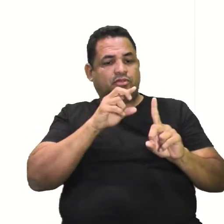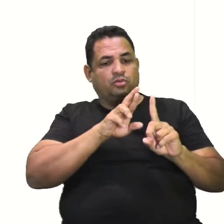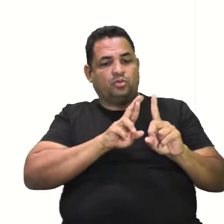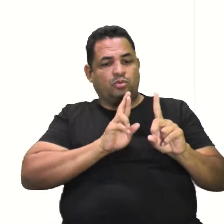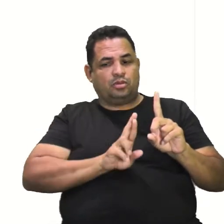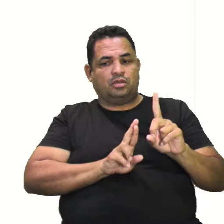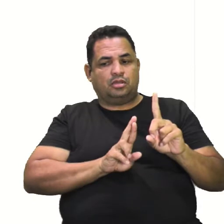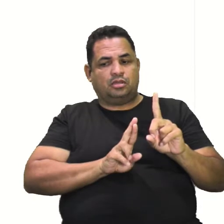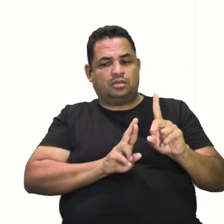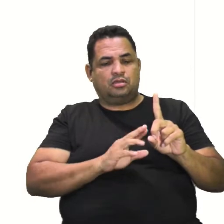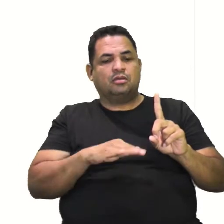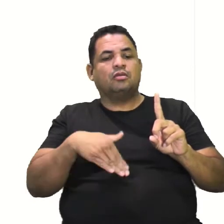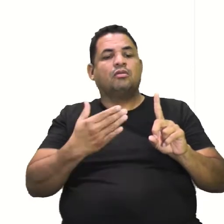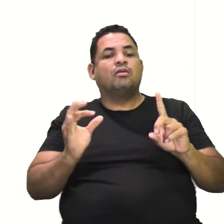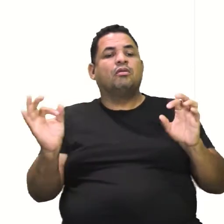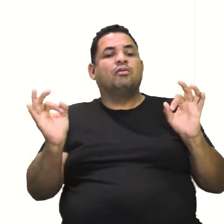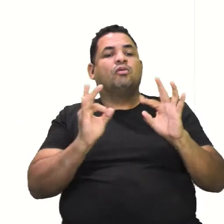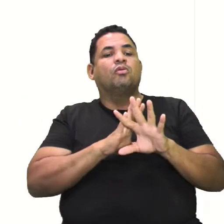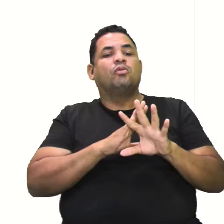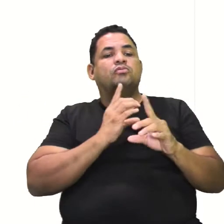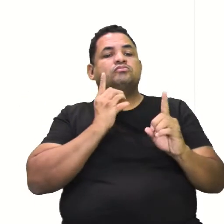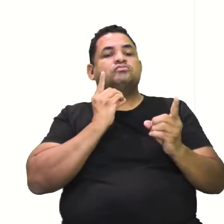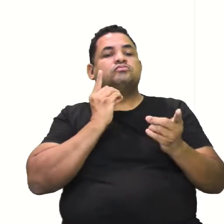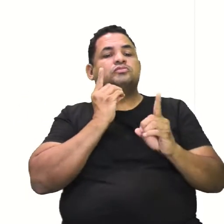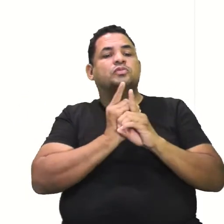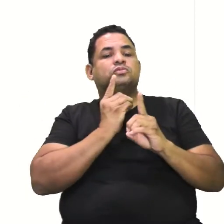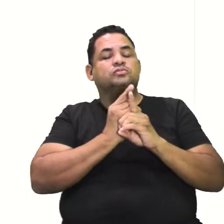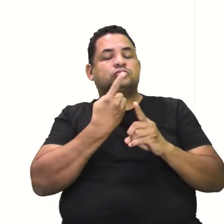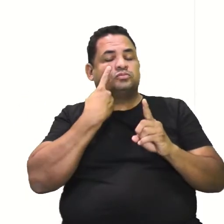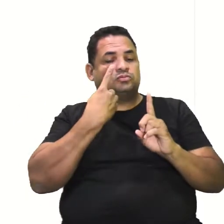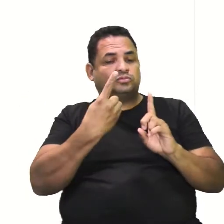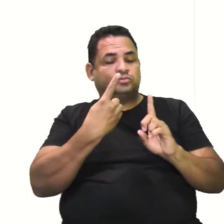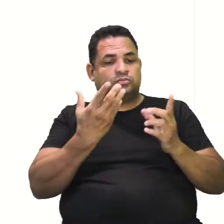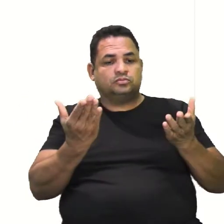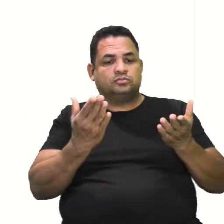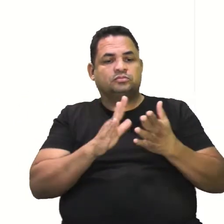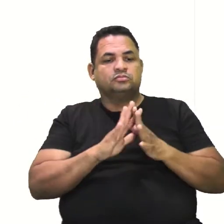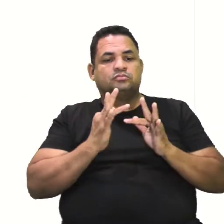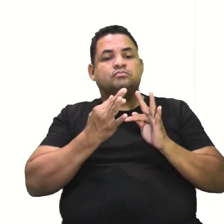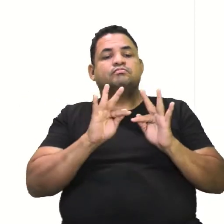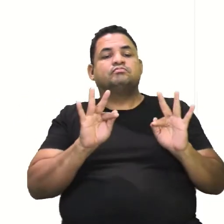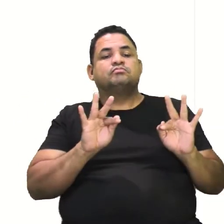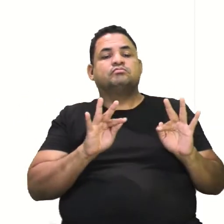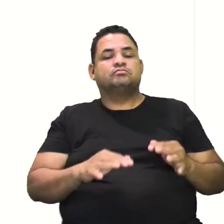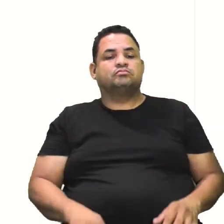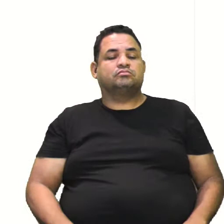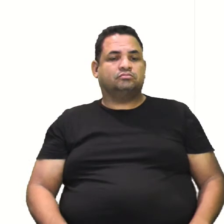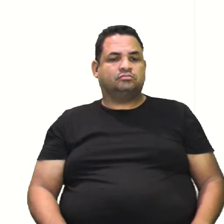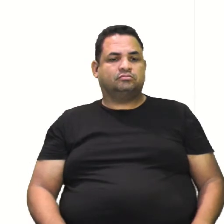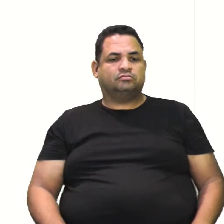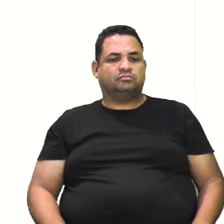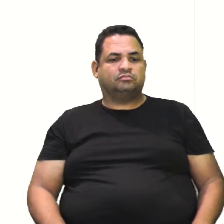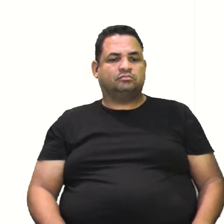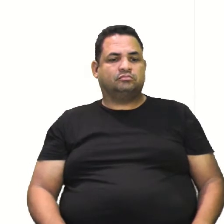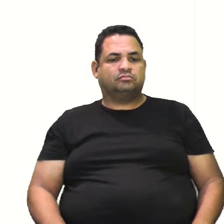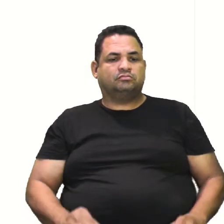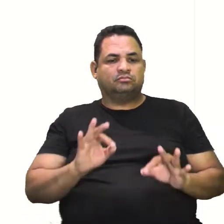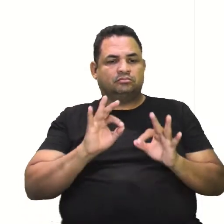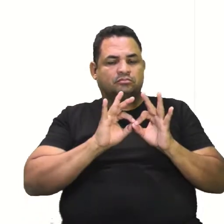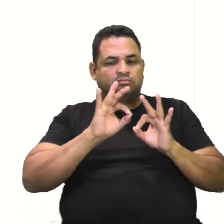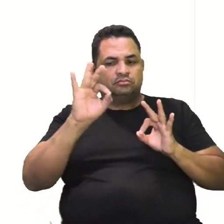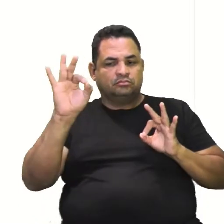raio? Qual é a conclusão que nós conseguimos chegar aqui? A conclusão é muito simples. A conclusão é de que